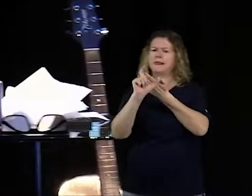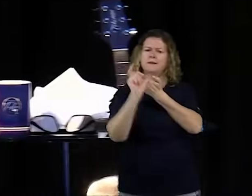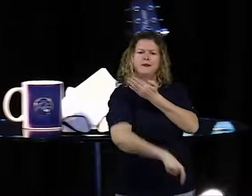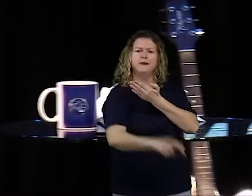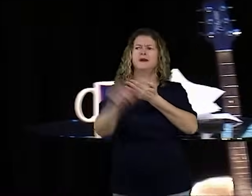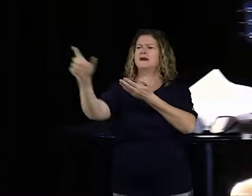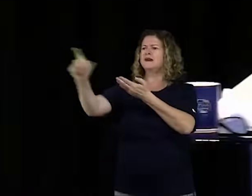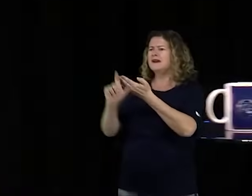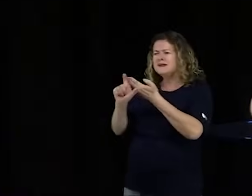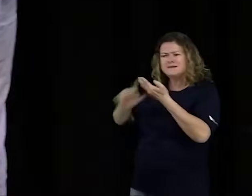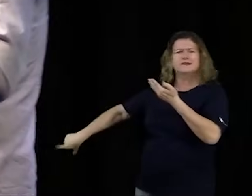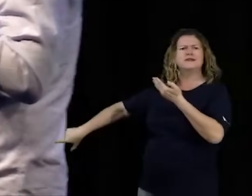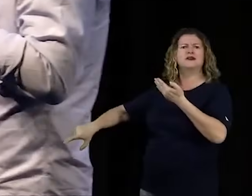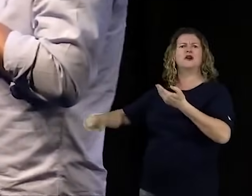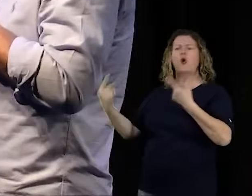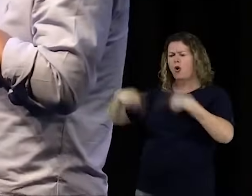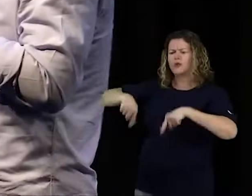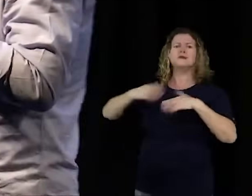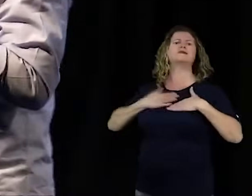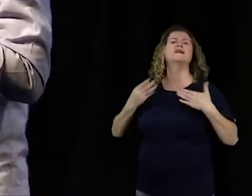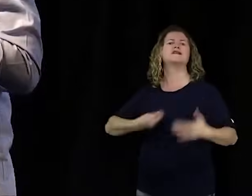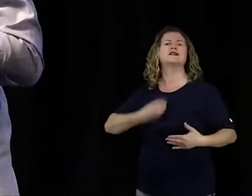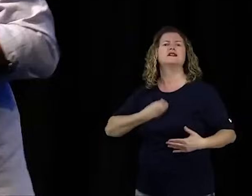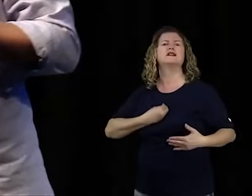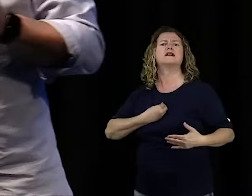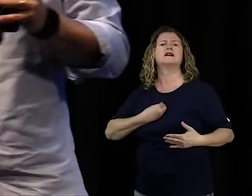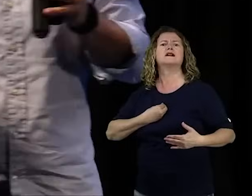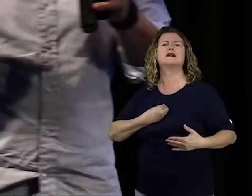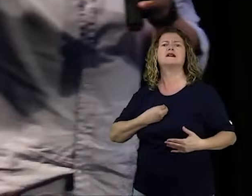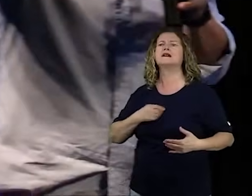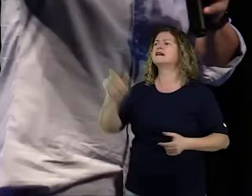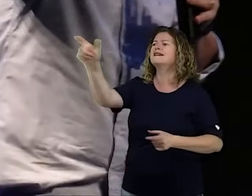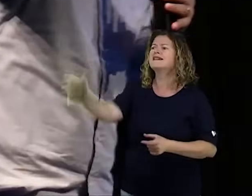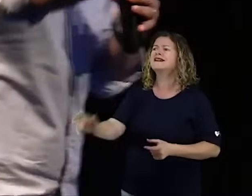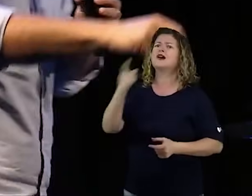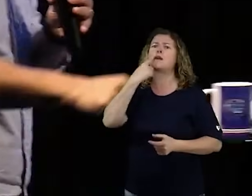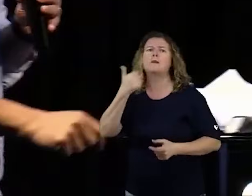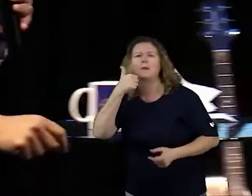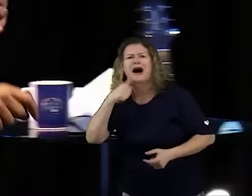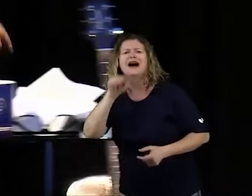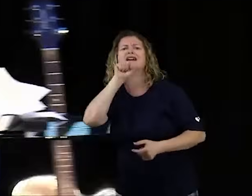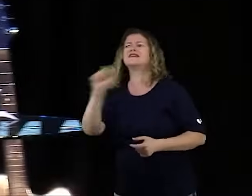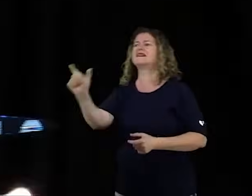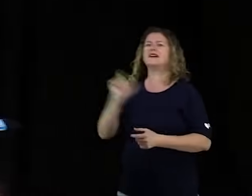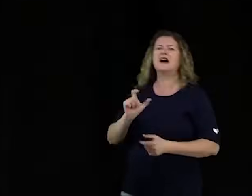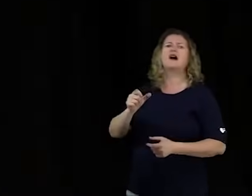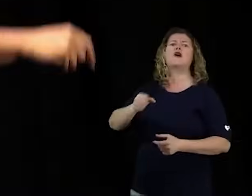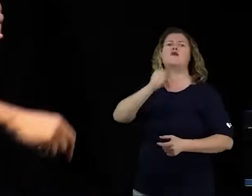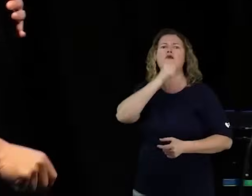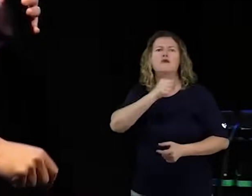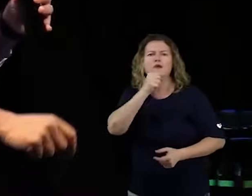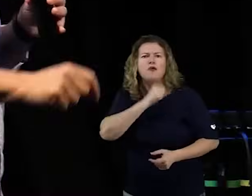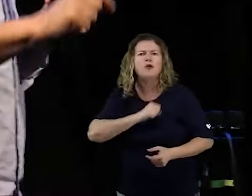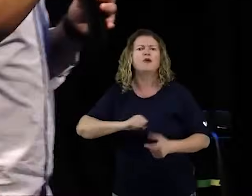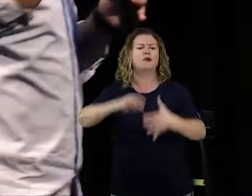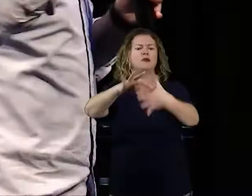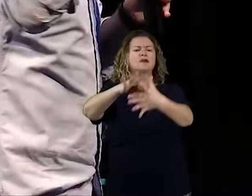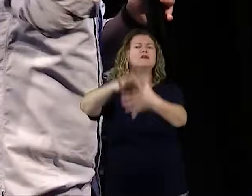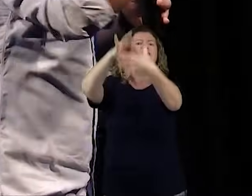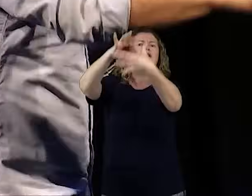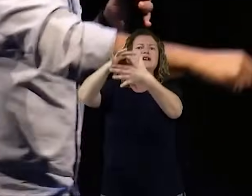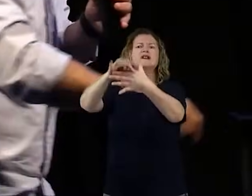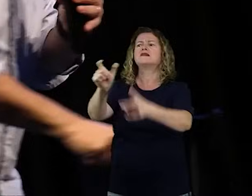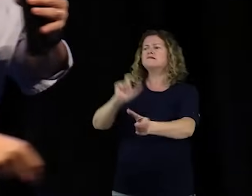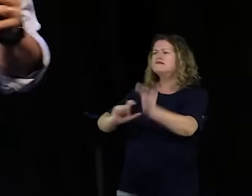lançada contra a minha vida pelos meus pais pelos meus avós pelos meus líderes pelos